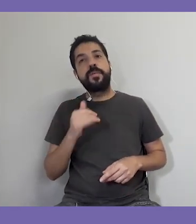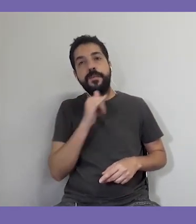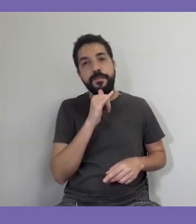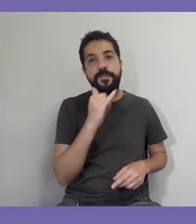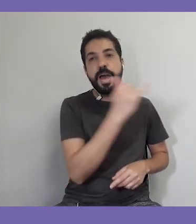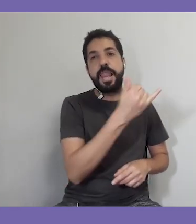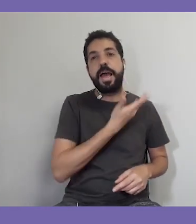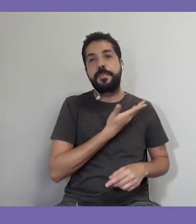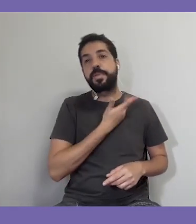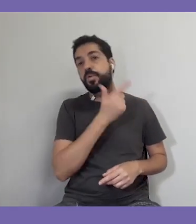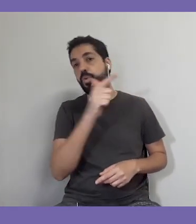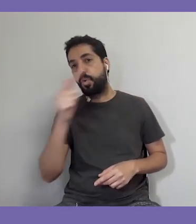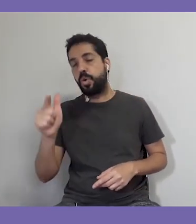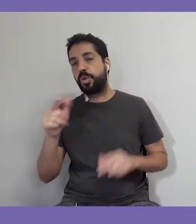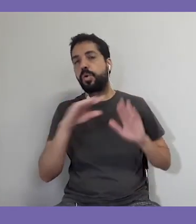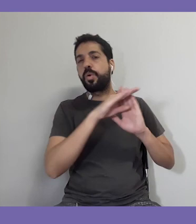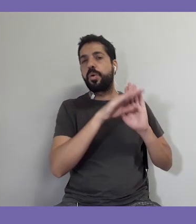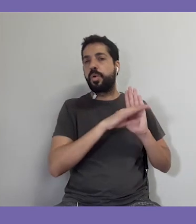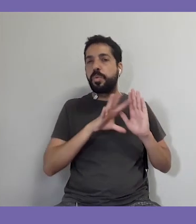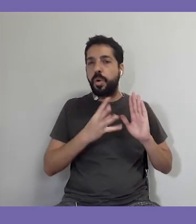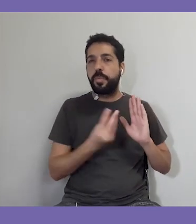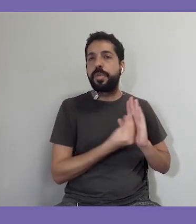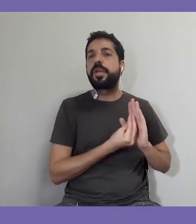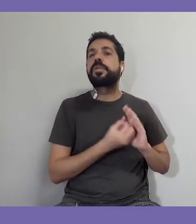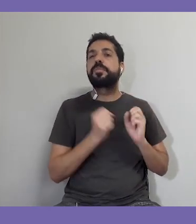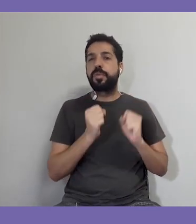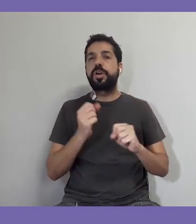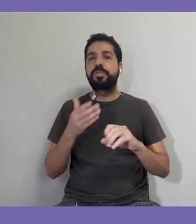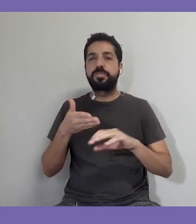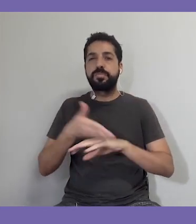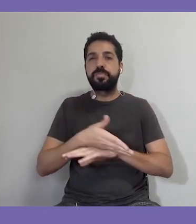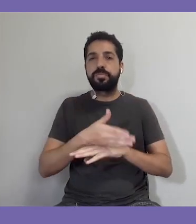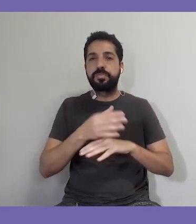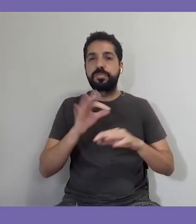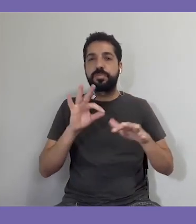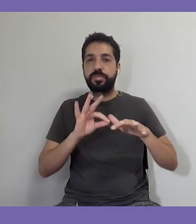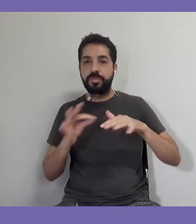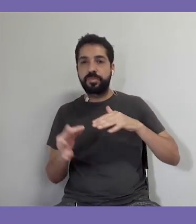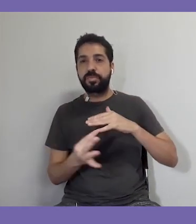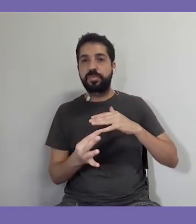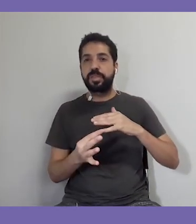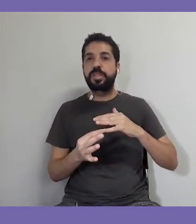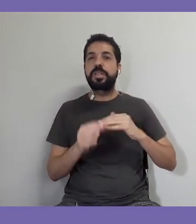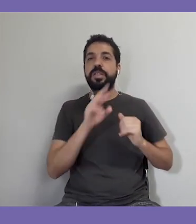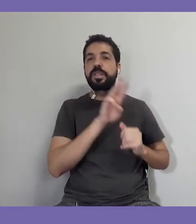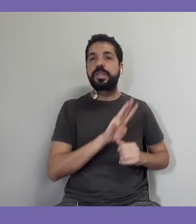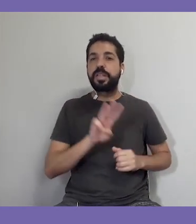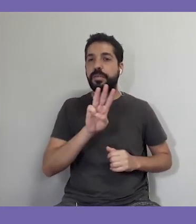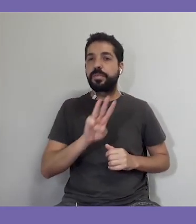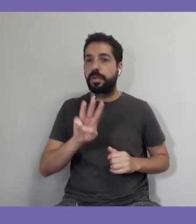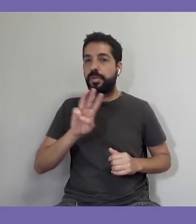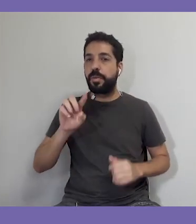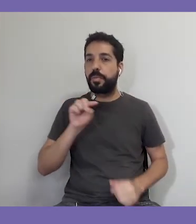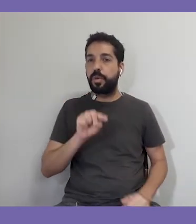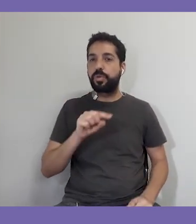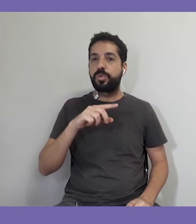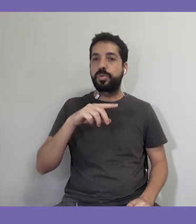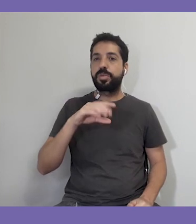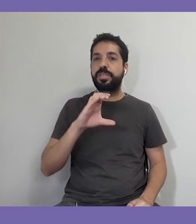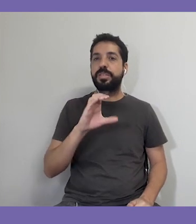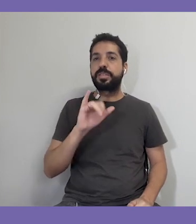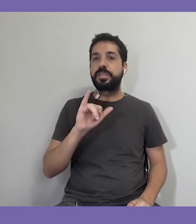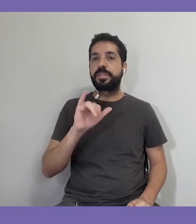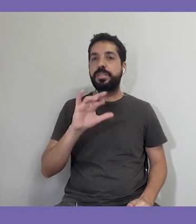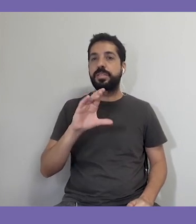dica para um amigo que não assistiu. A programação completa poderá ser encontrada nas redes sociais e no site oficial